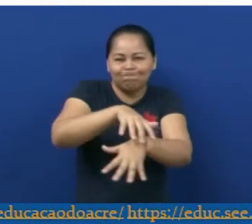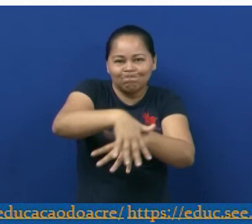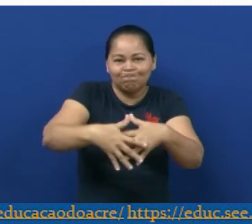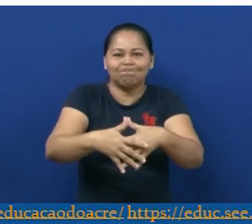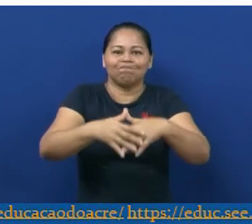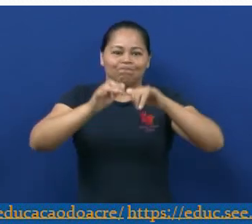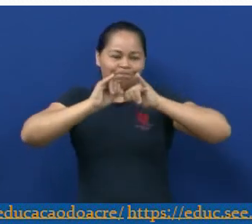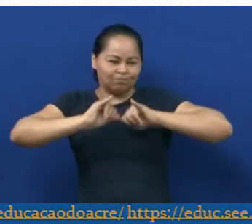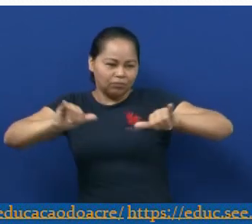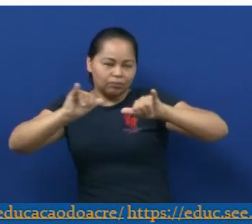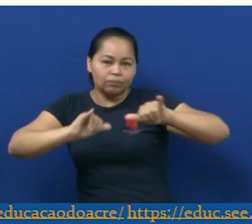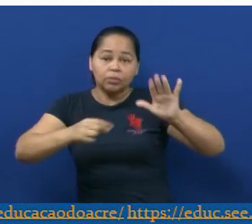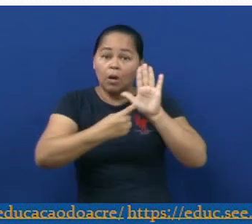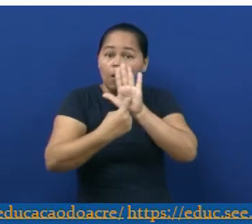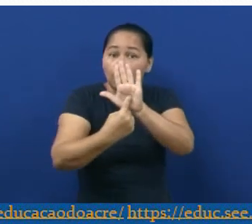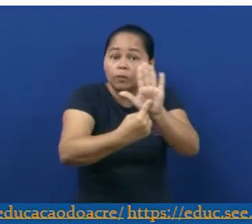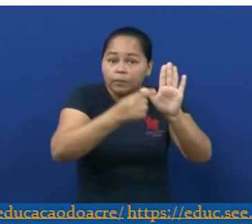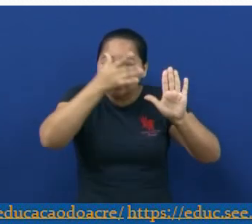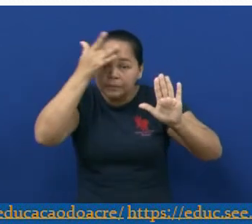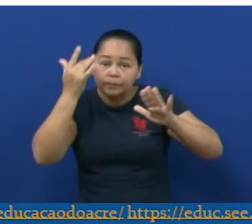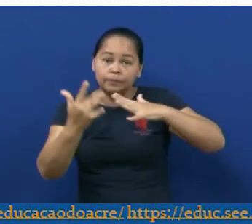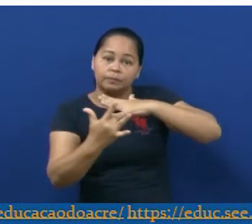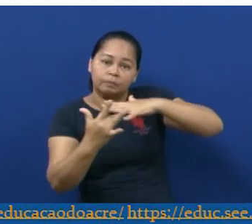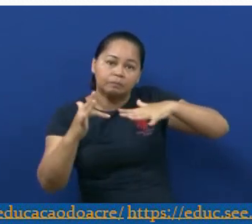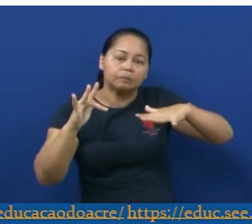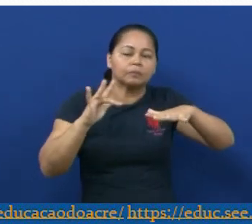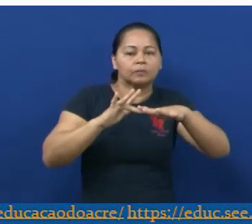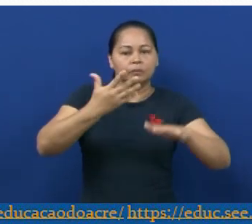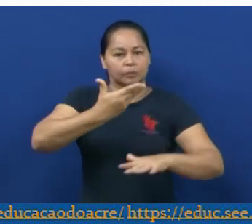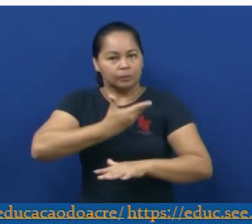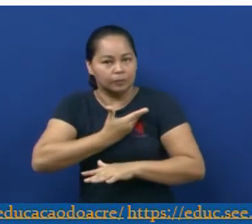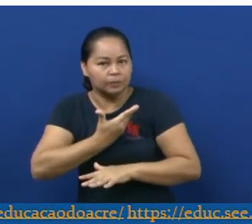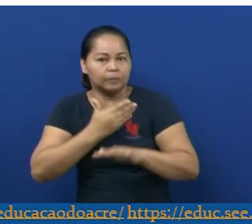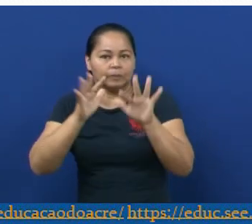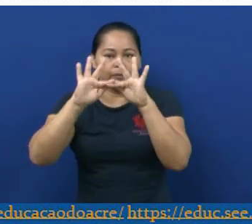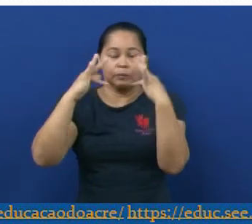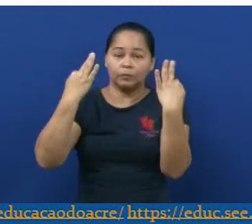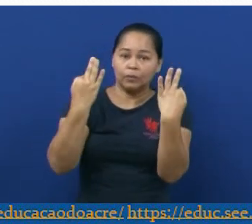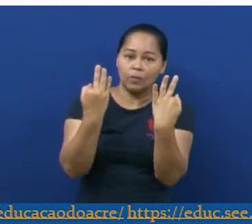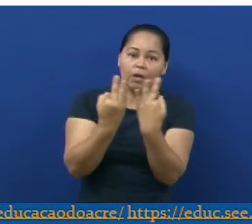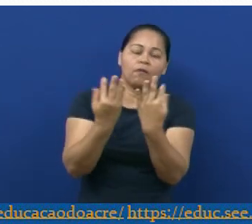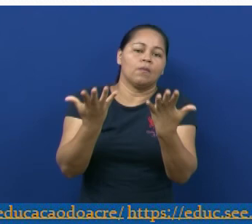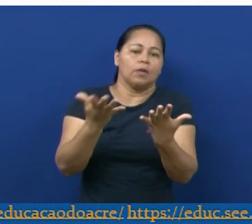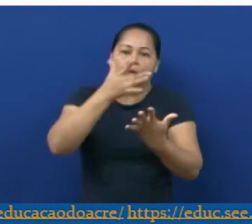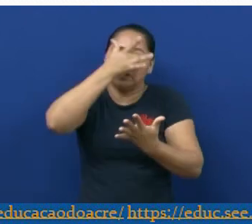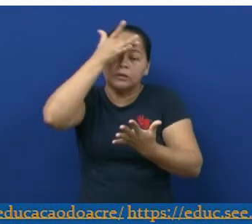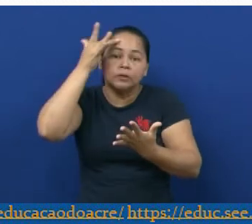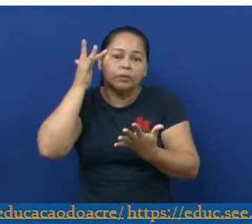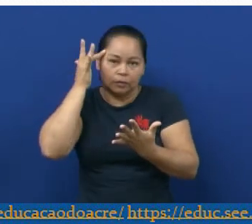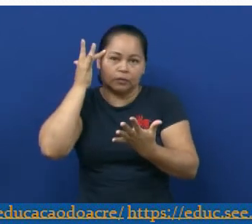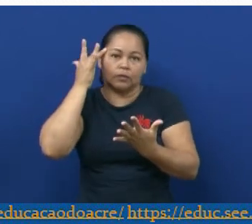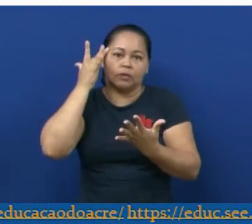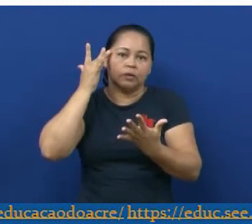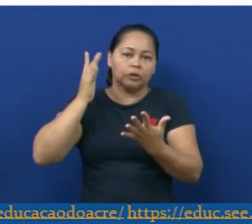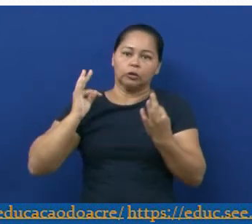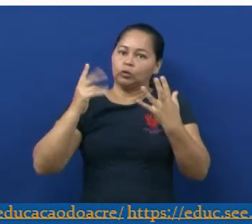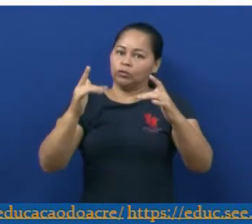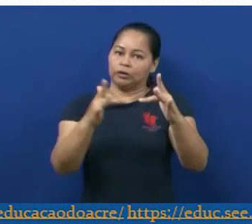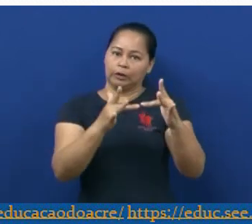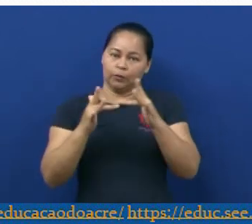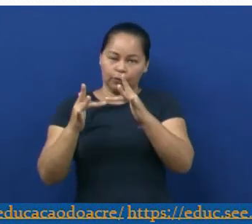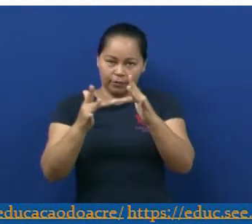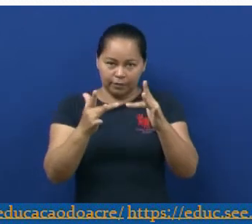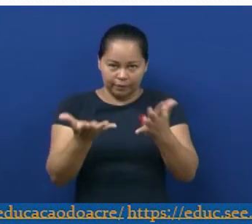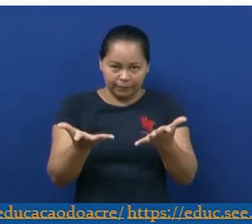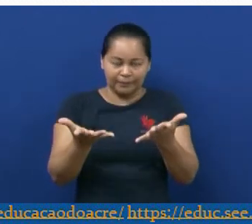compartilhar então esse podcast com os seus amigos, com os seus familiares, com as pessoas a quem você tiver contato.